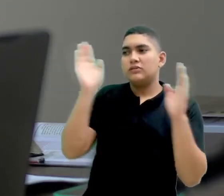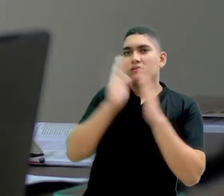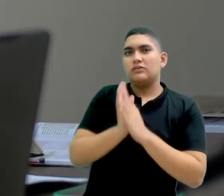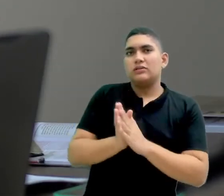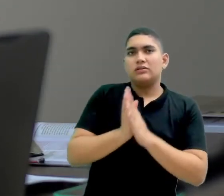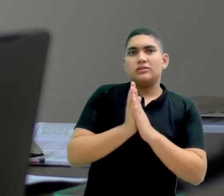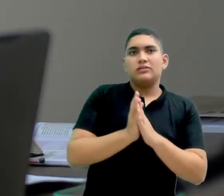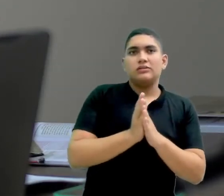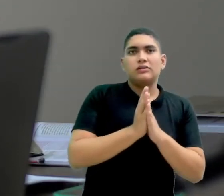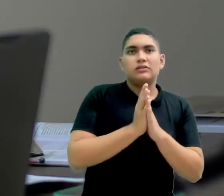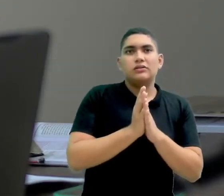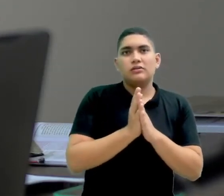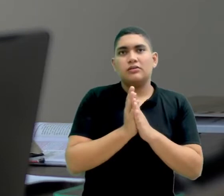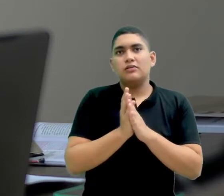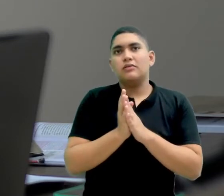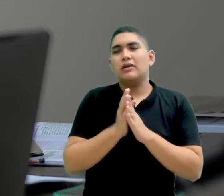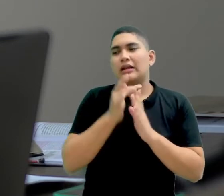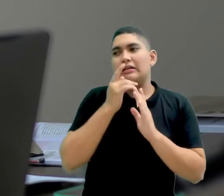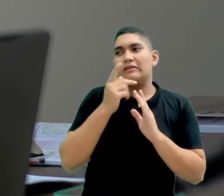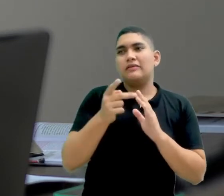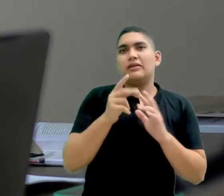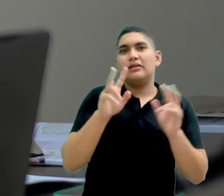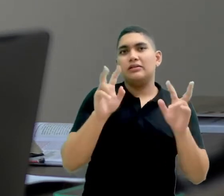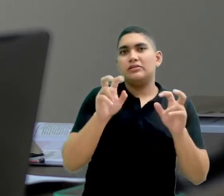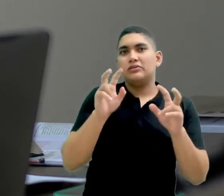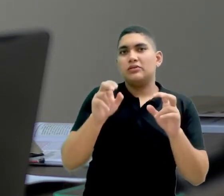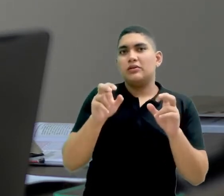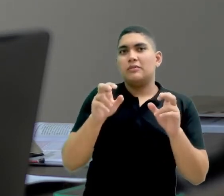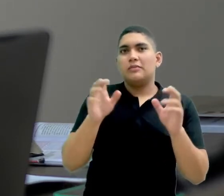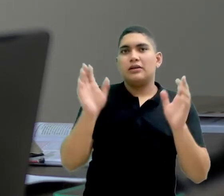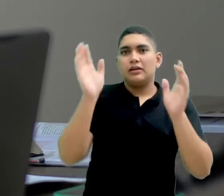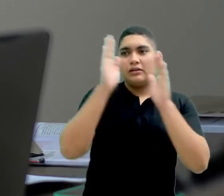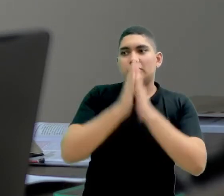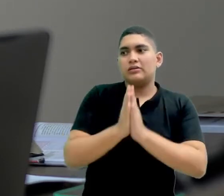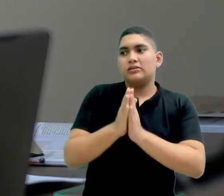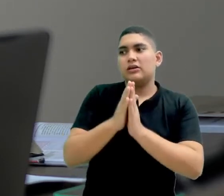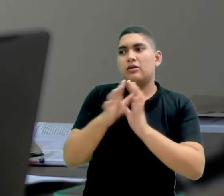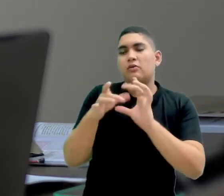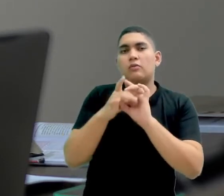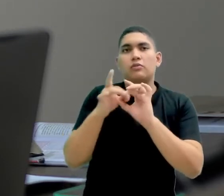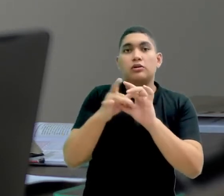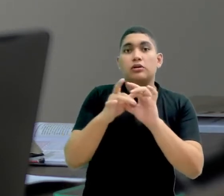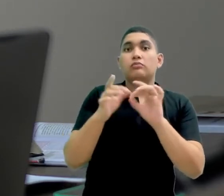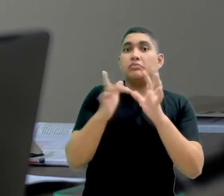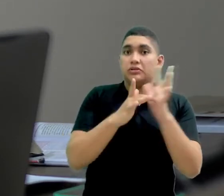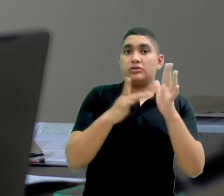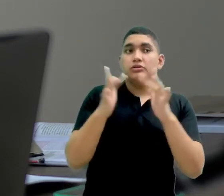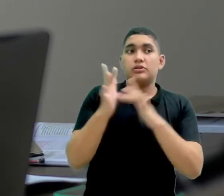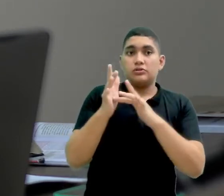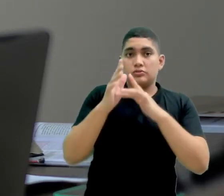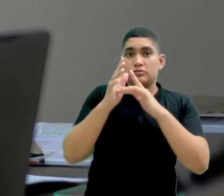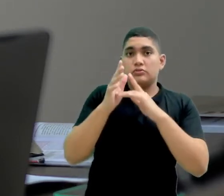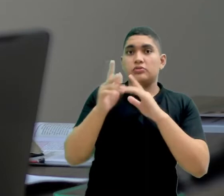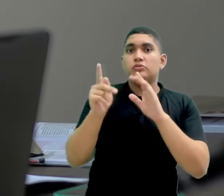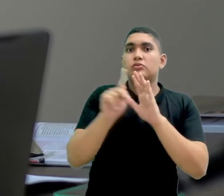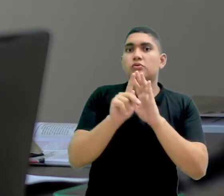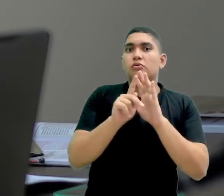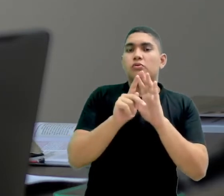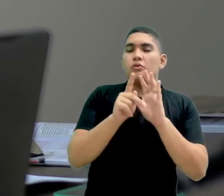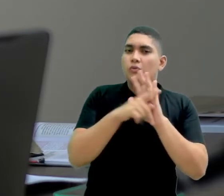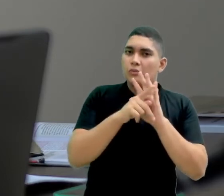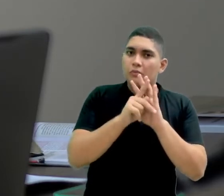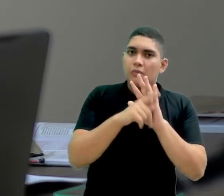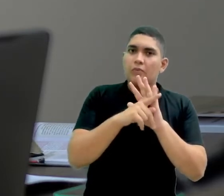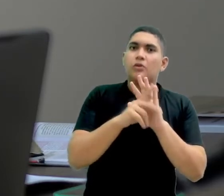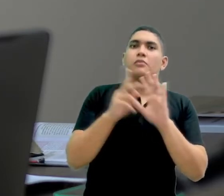Esse primeiro subtópico fala desse aspecto de adoração, de comunhão, e o próprio Senhor Jesus, após a